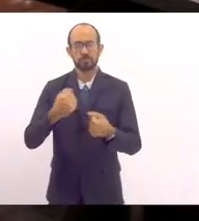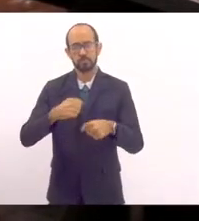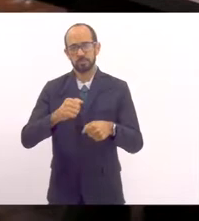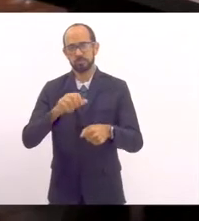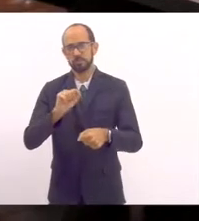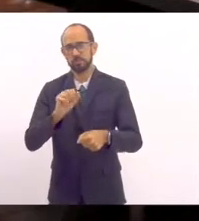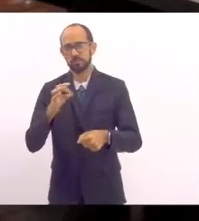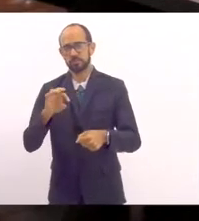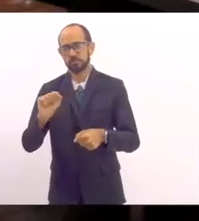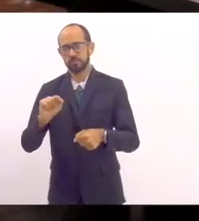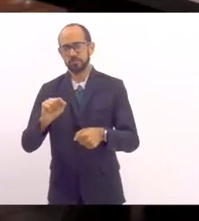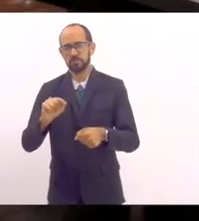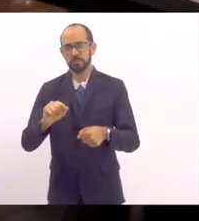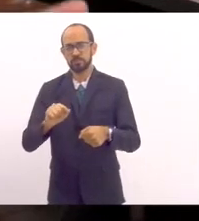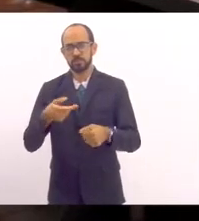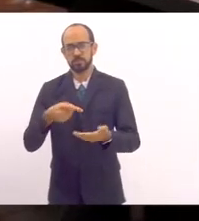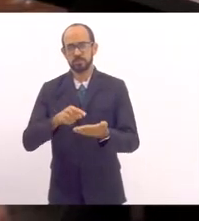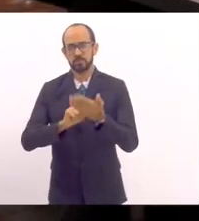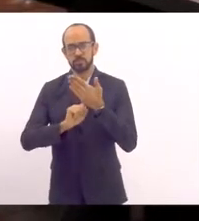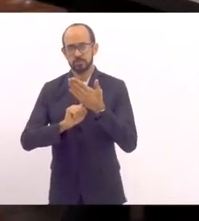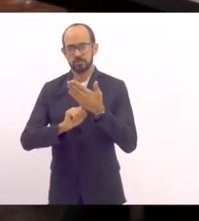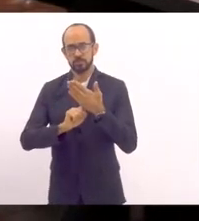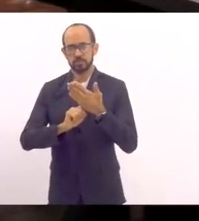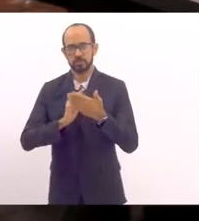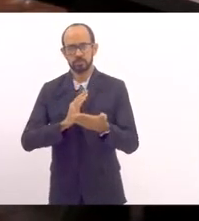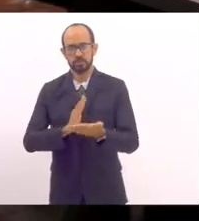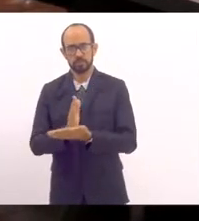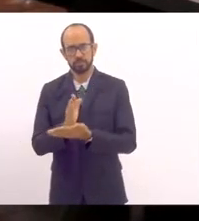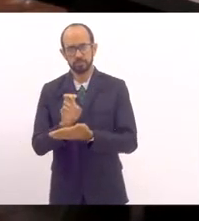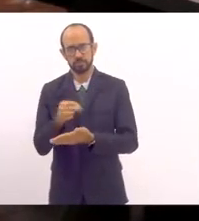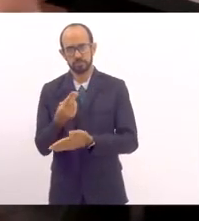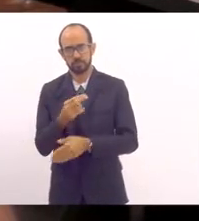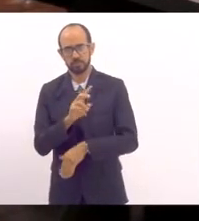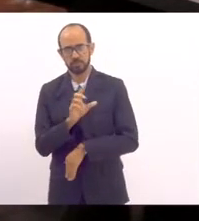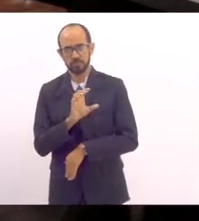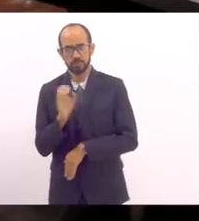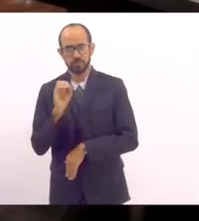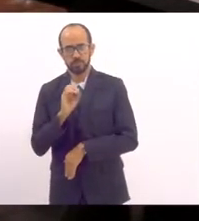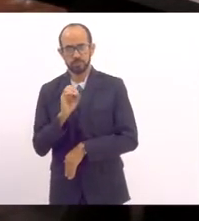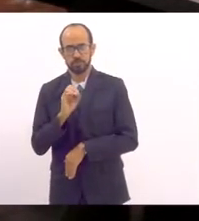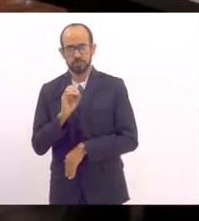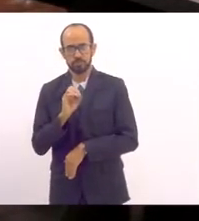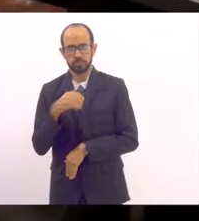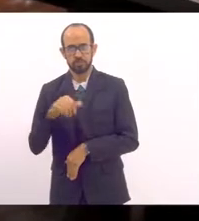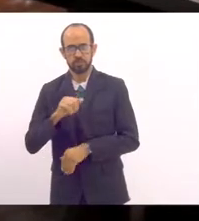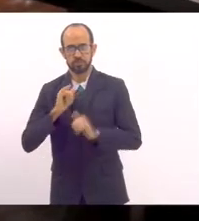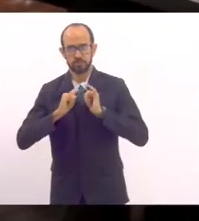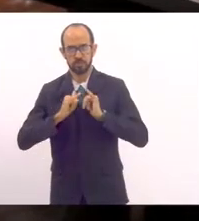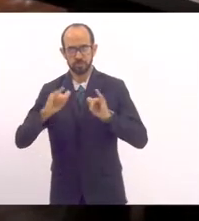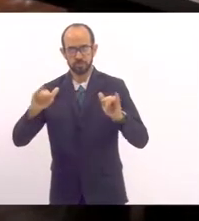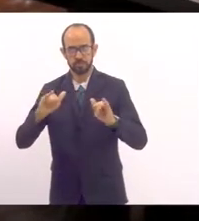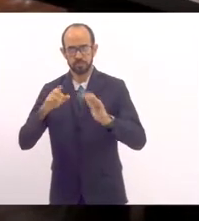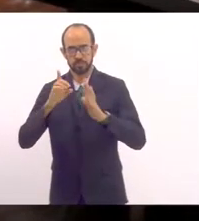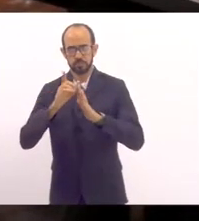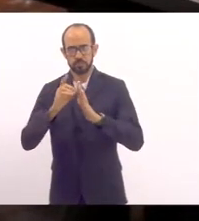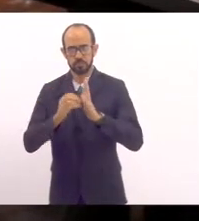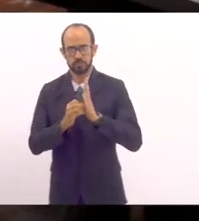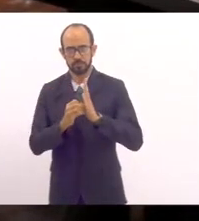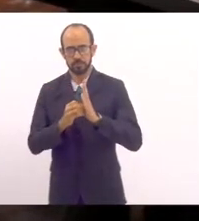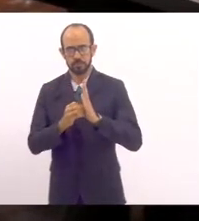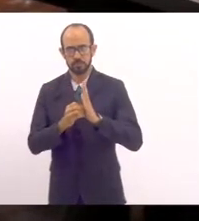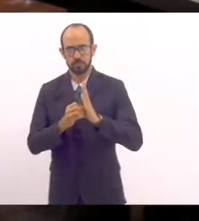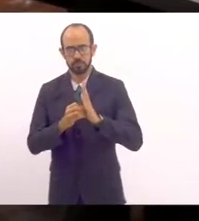que seja aprovada, se tiver que fazer alguma alteração que se faça e se publique em Diário Oficial, porque é um documento que registra